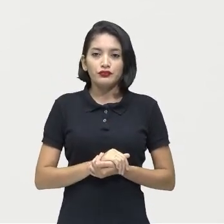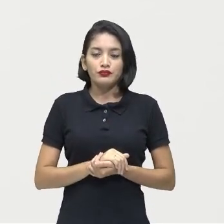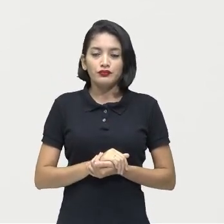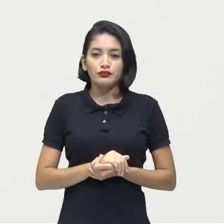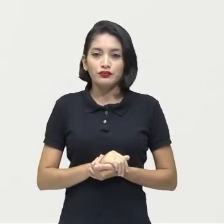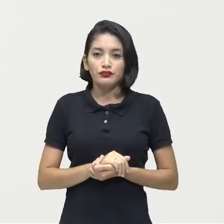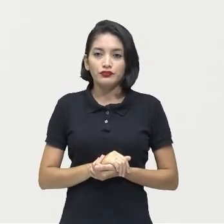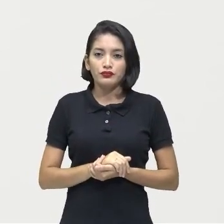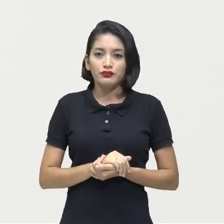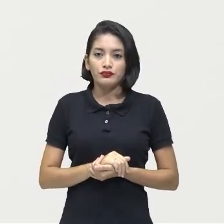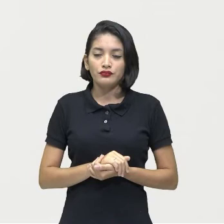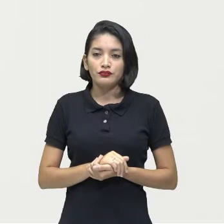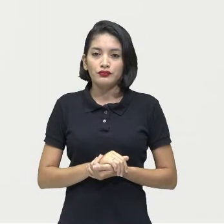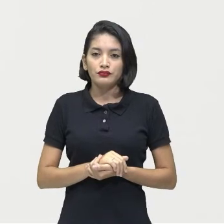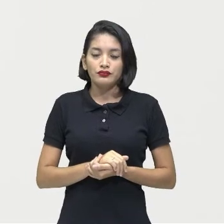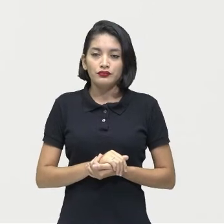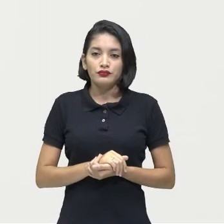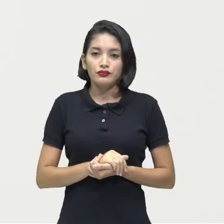Traqueia.